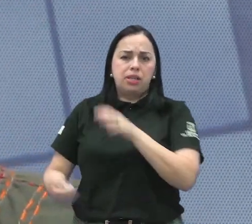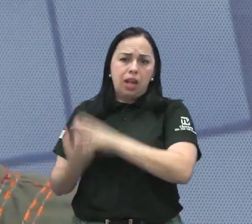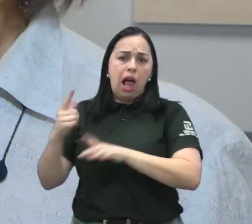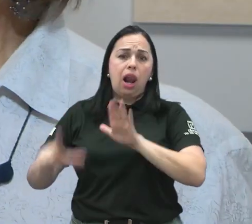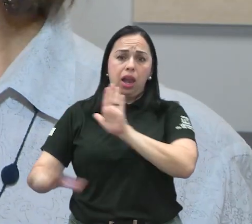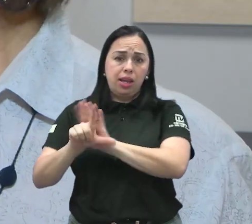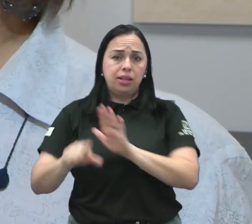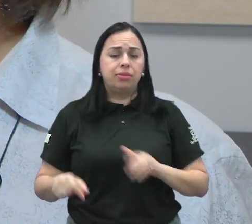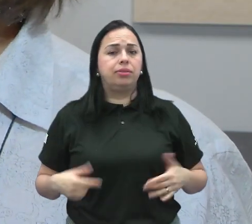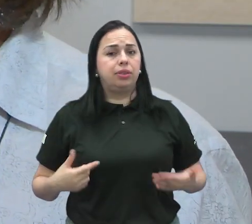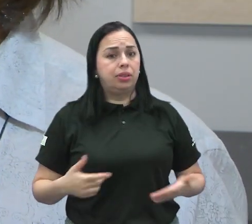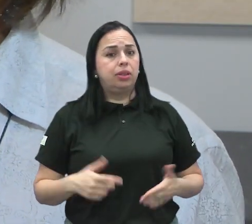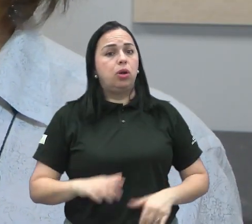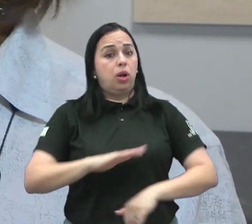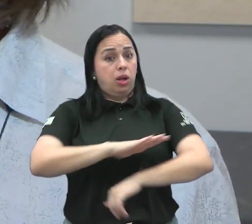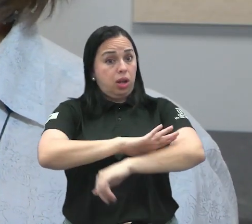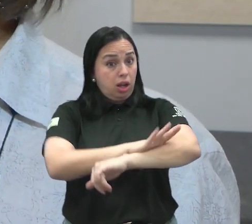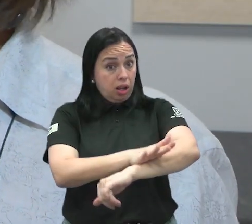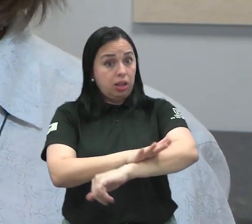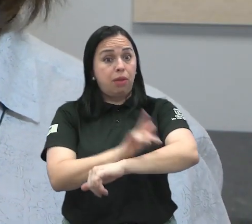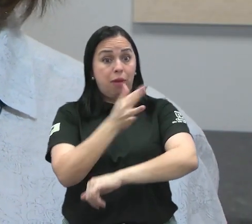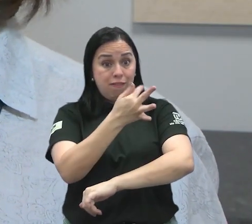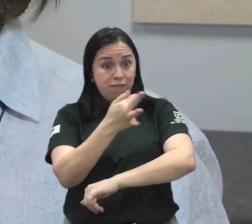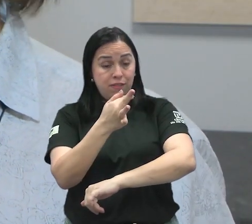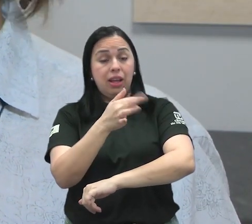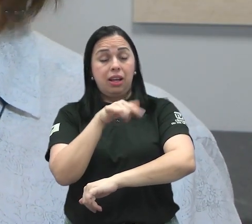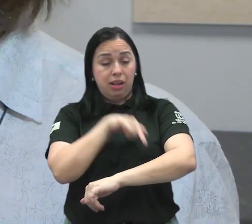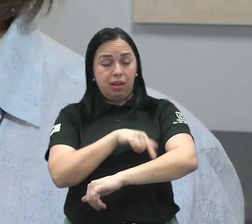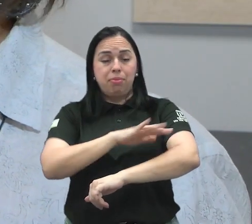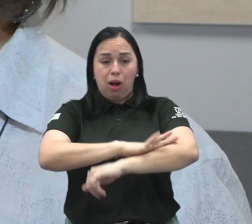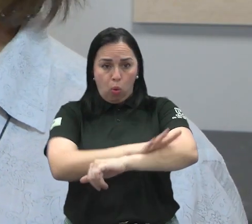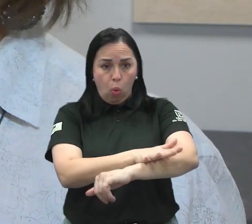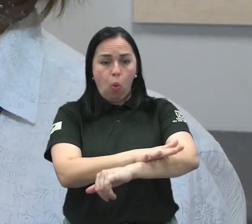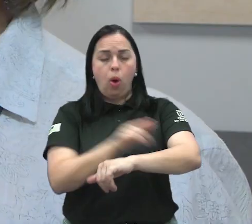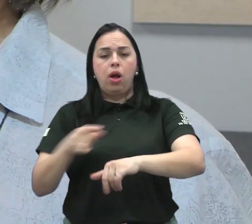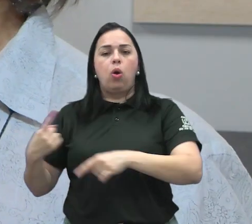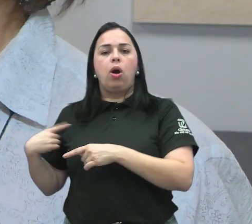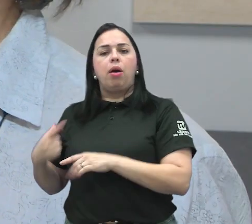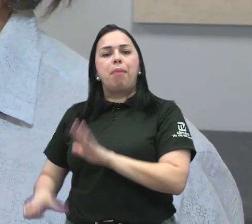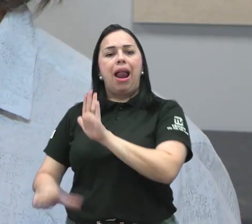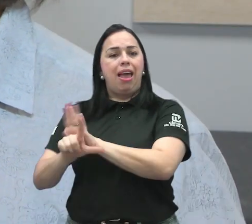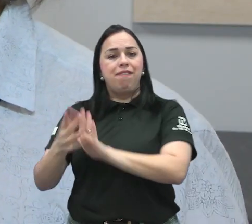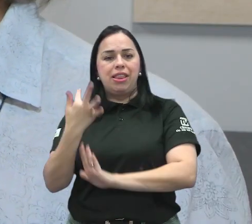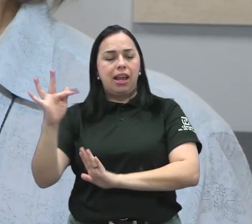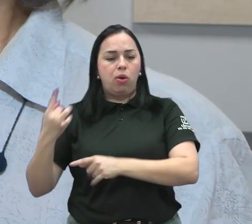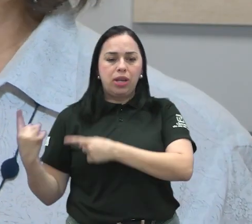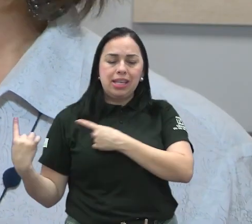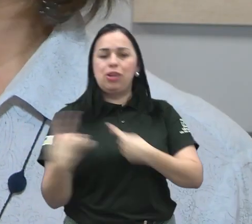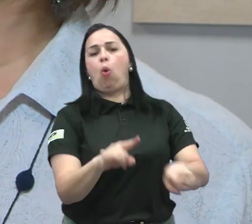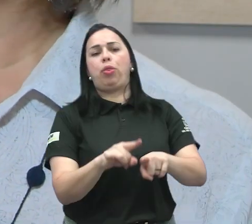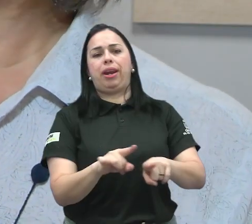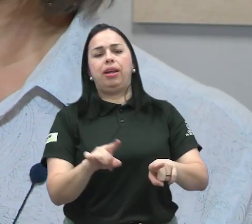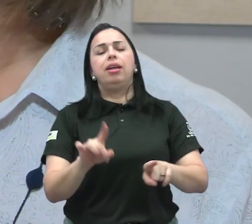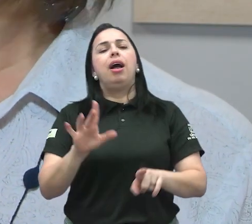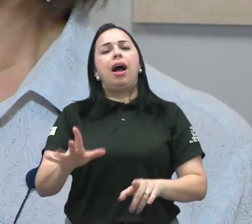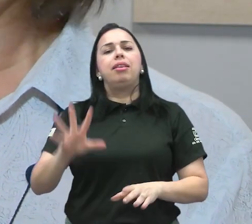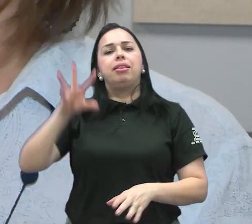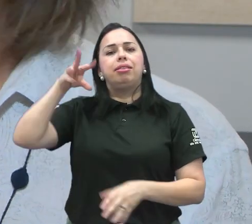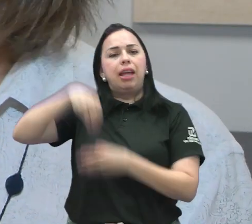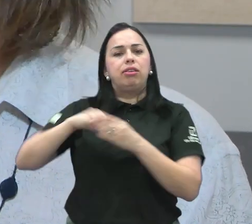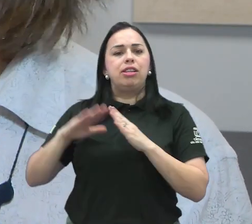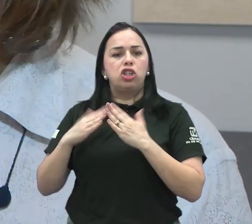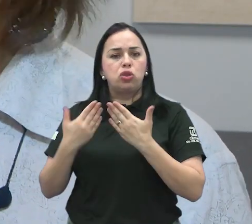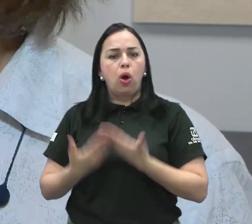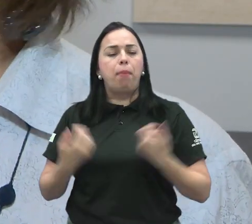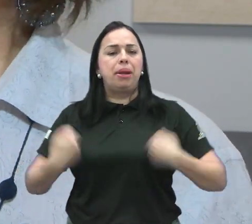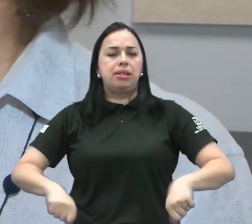educacionais. Em relação à questão do racismo, tem uma lei federal que obriga que as escolas municipais tenham que fazer